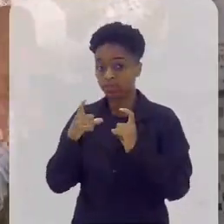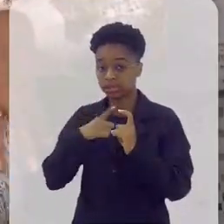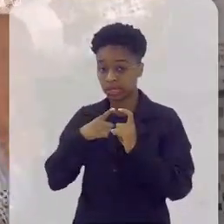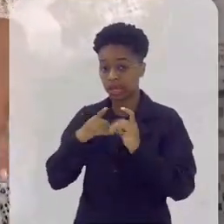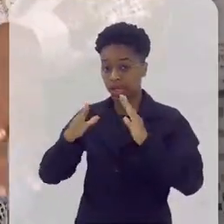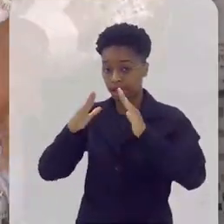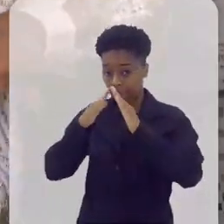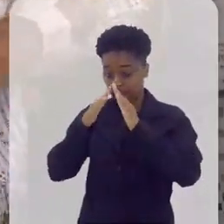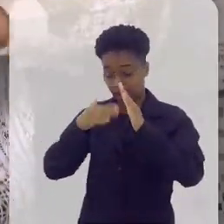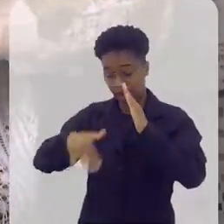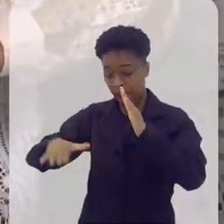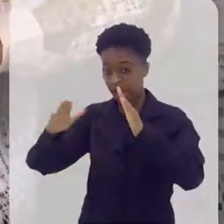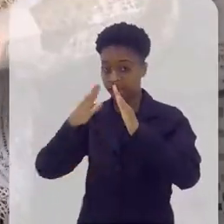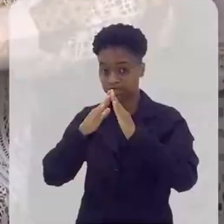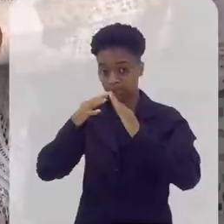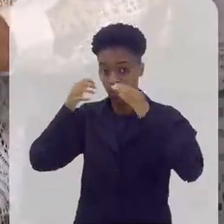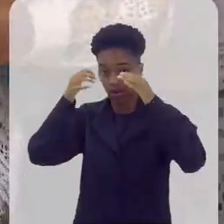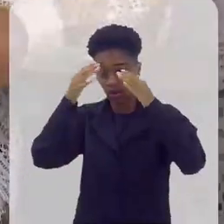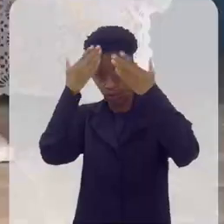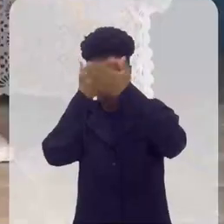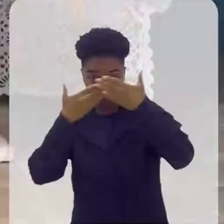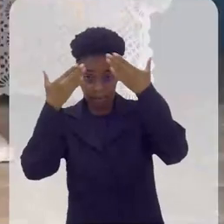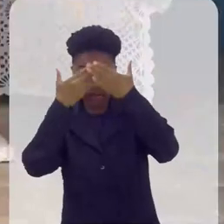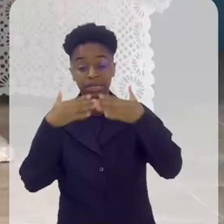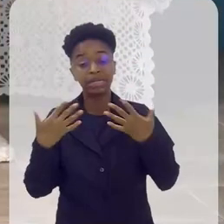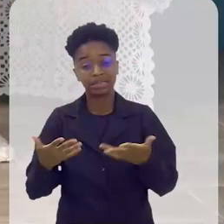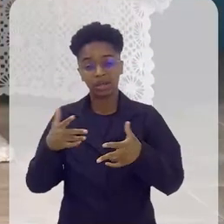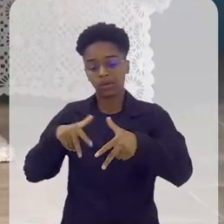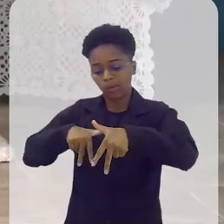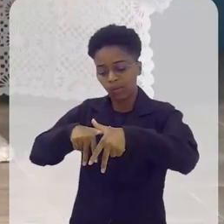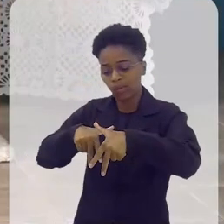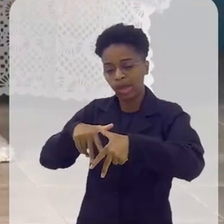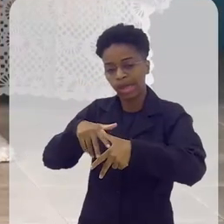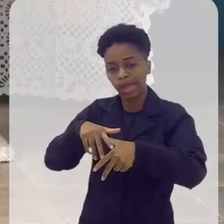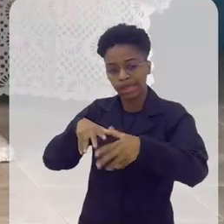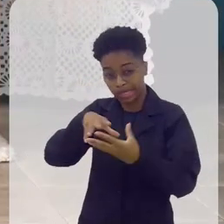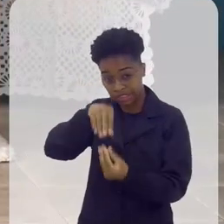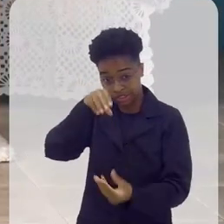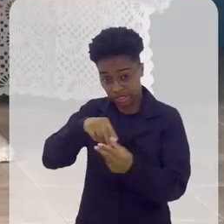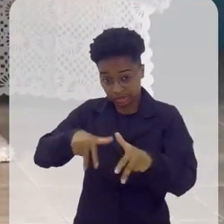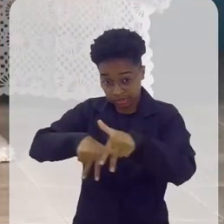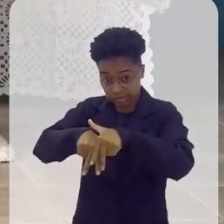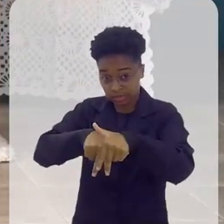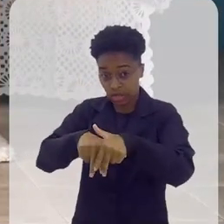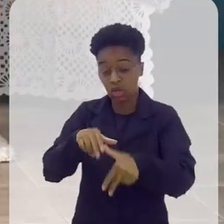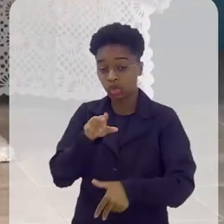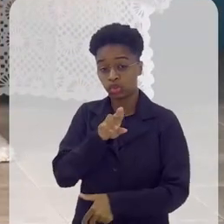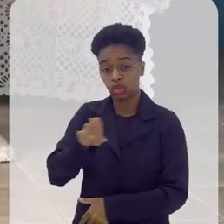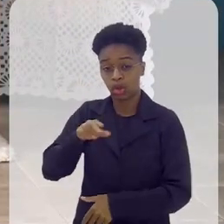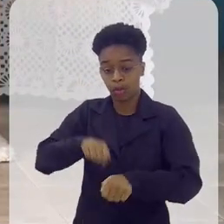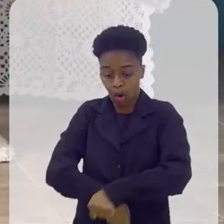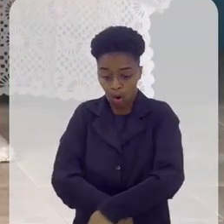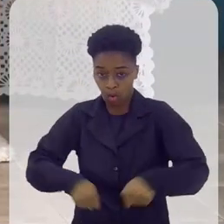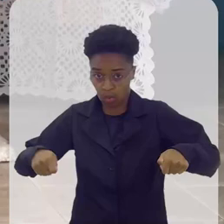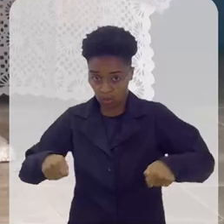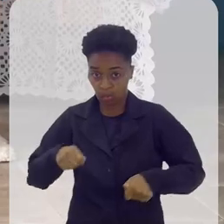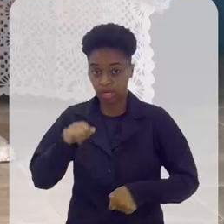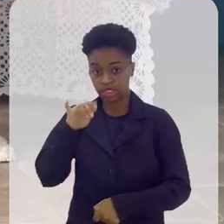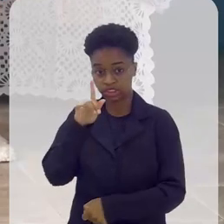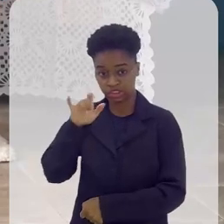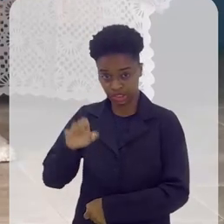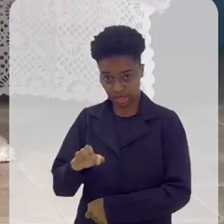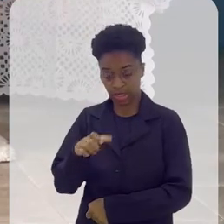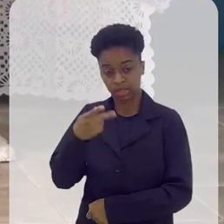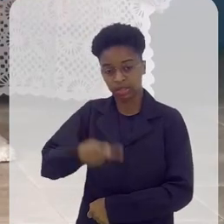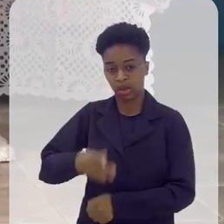de Umbanda funcionando. E a entidade que ela estava incorporada denominava-se Ogum Egê na Umbanda, e